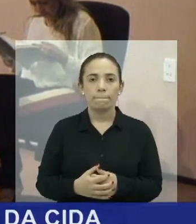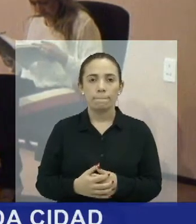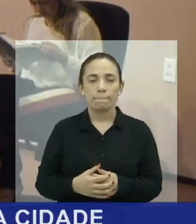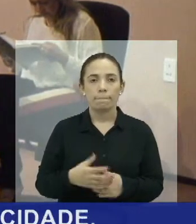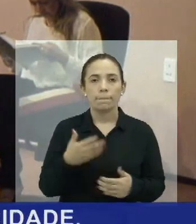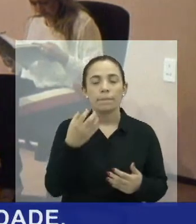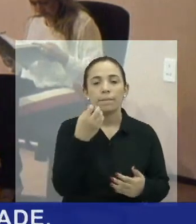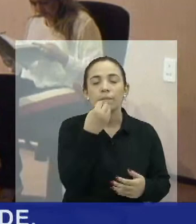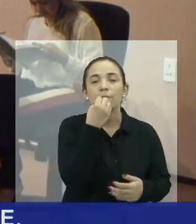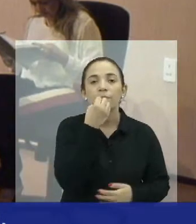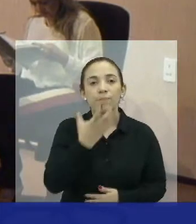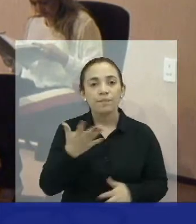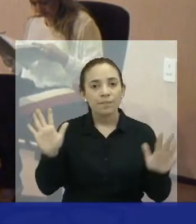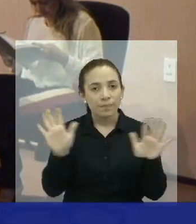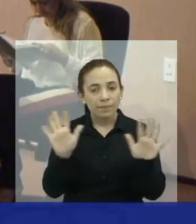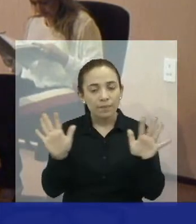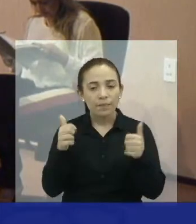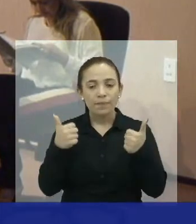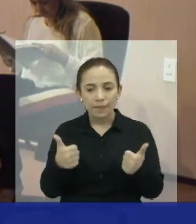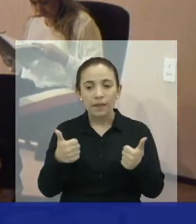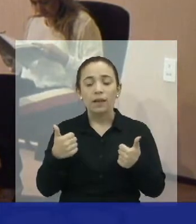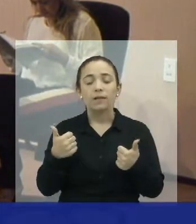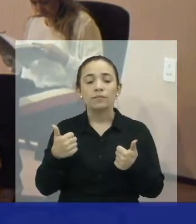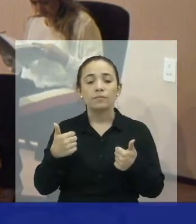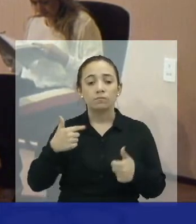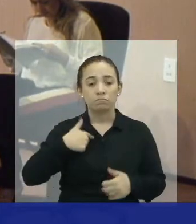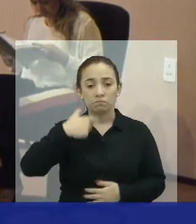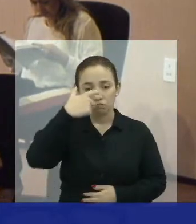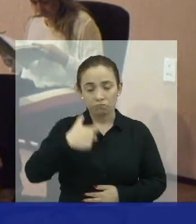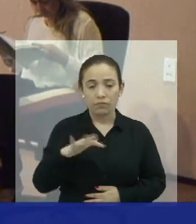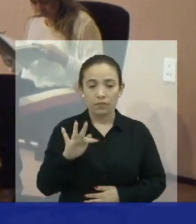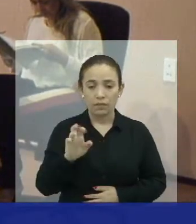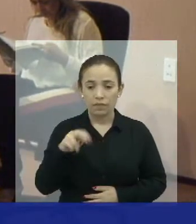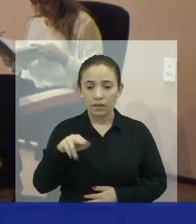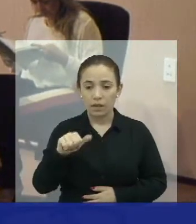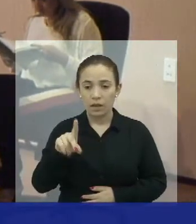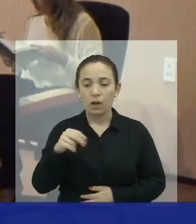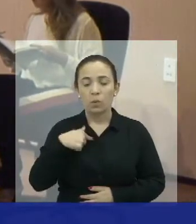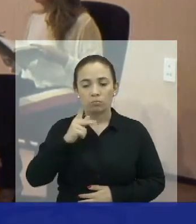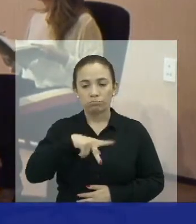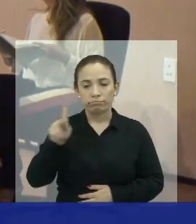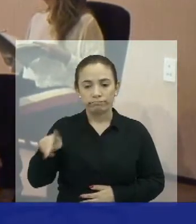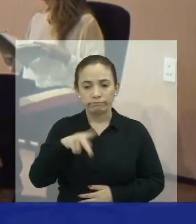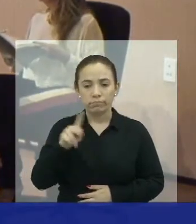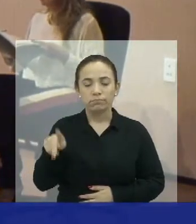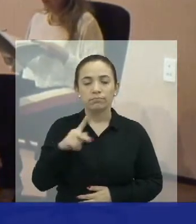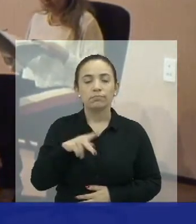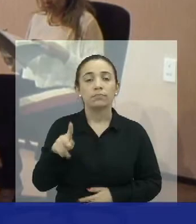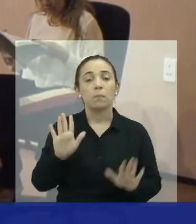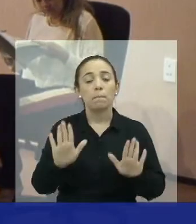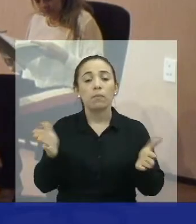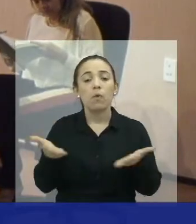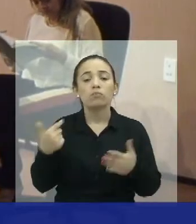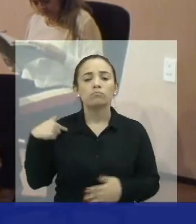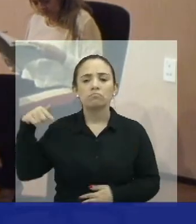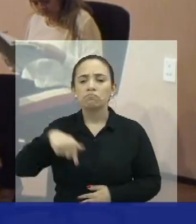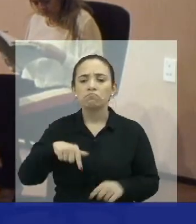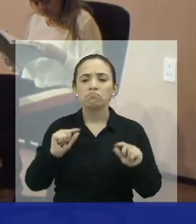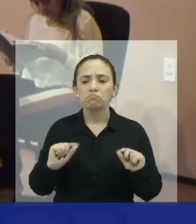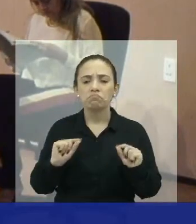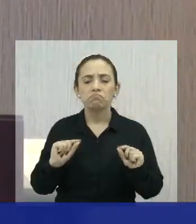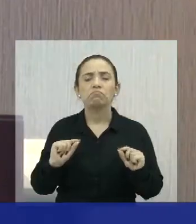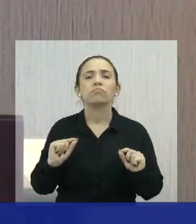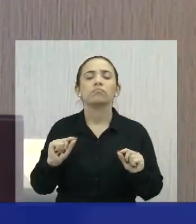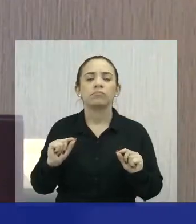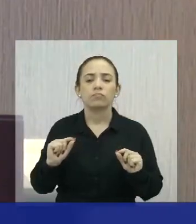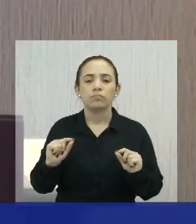Opa, oi. Olá, pronto. Bom, eu sou Fernando Pinto, sou educador, mas hoje estou aqui na condição para